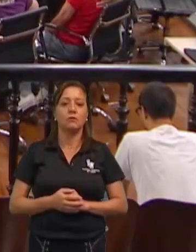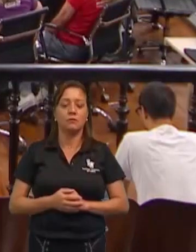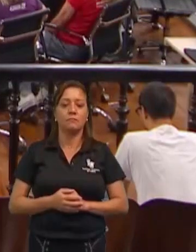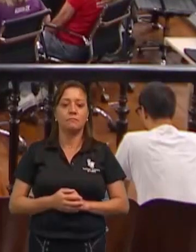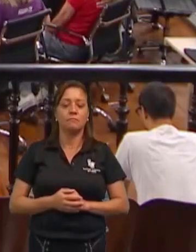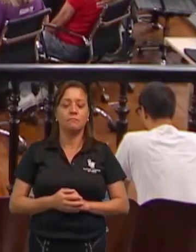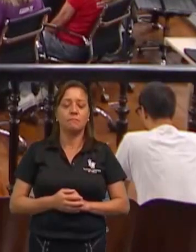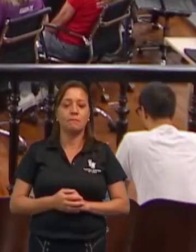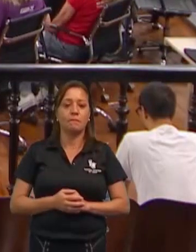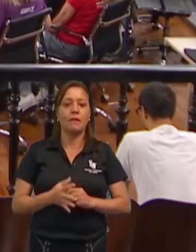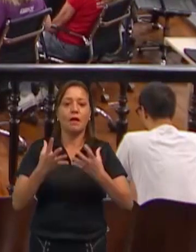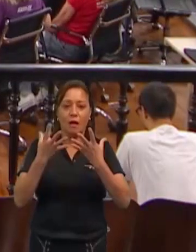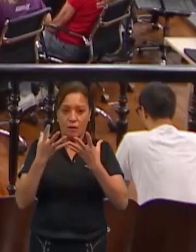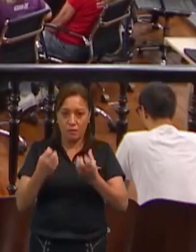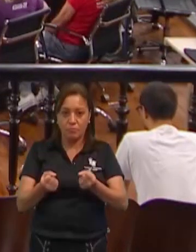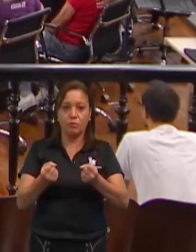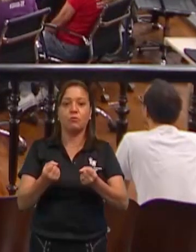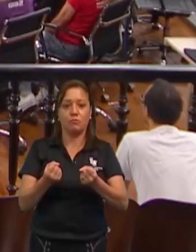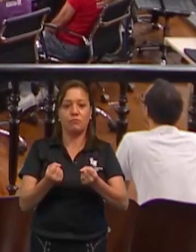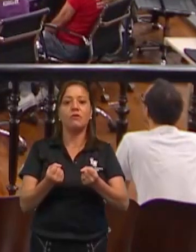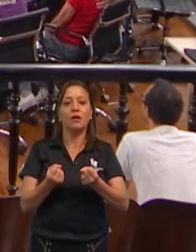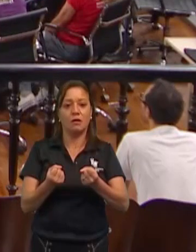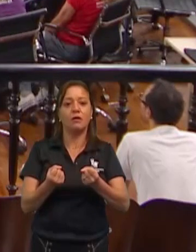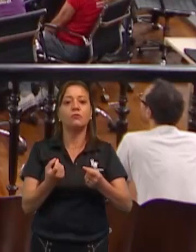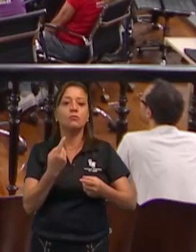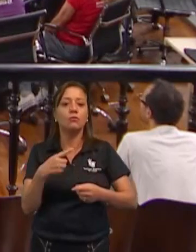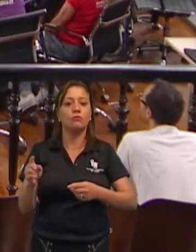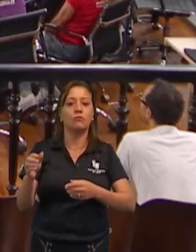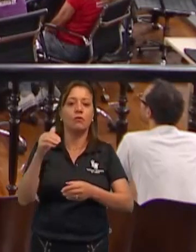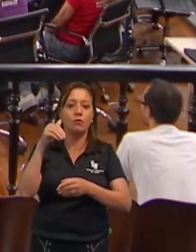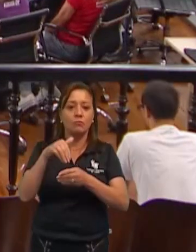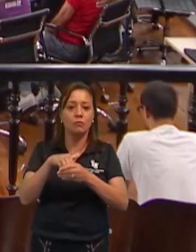Aprovado com votos contrários dos vereadores.